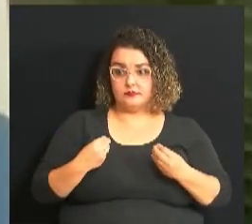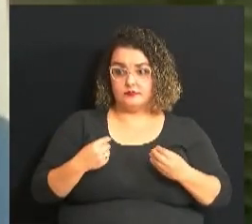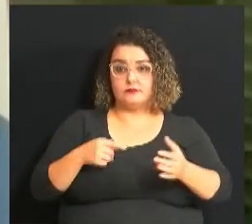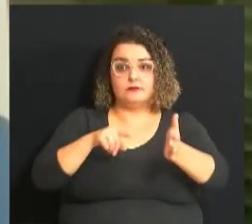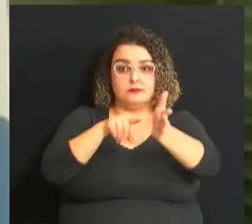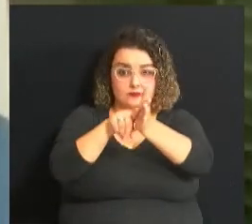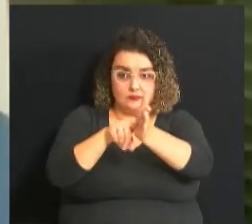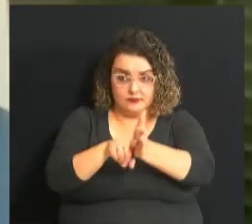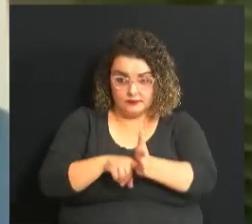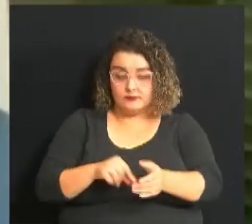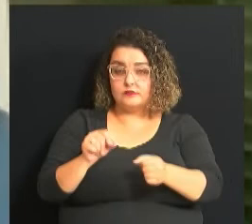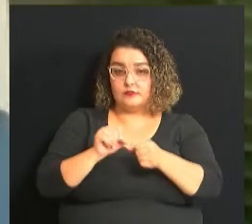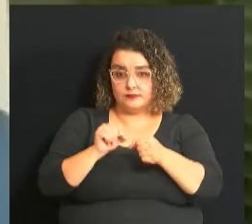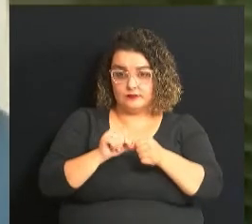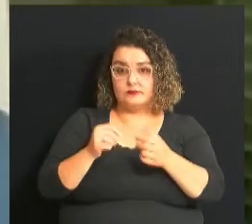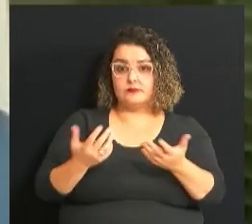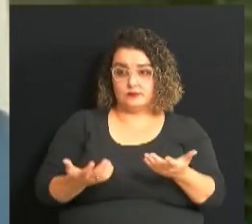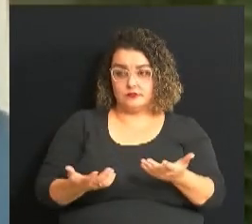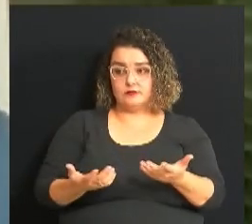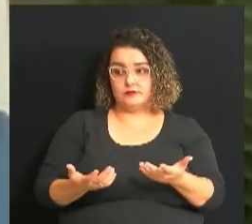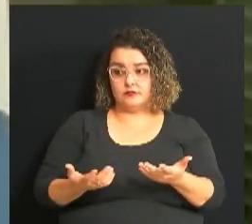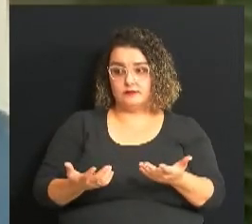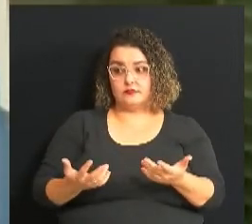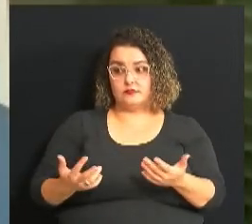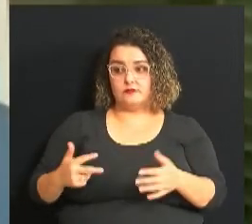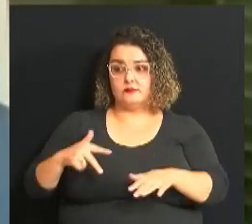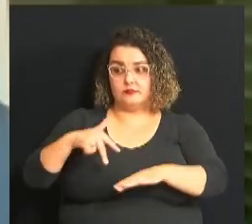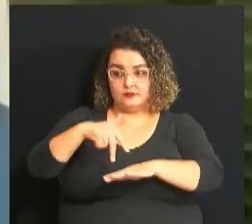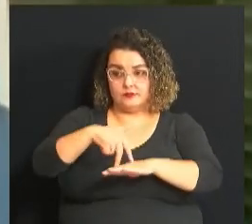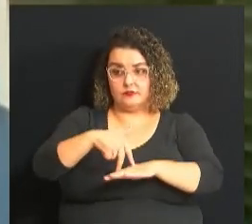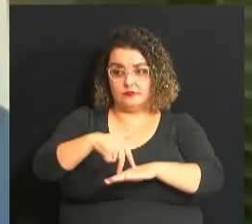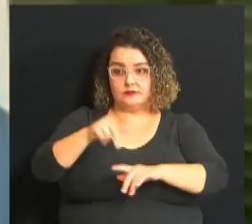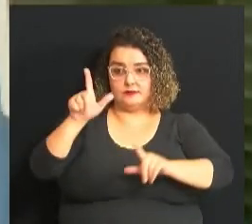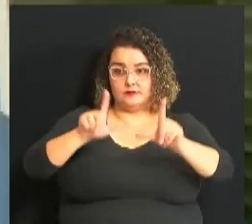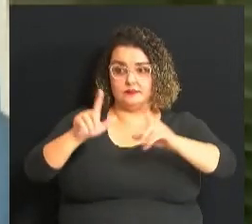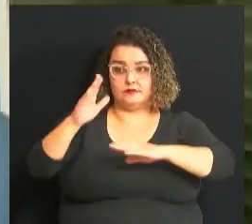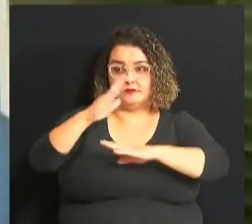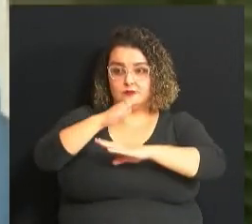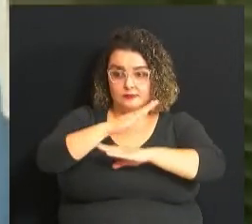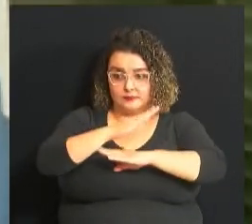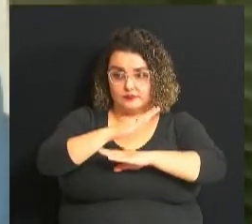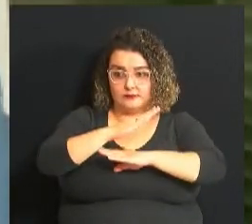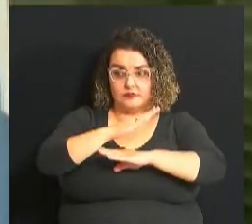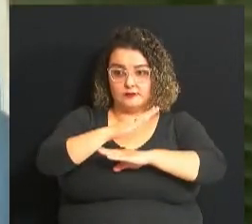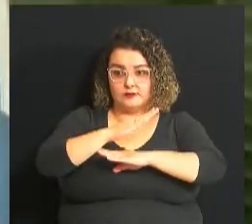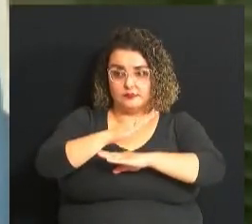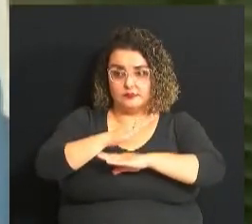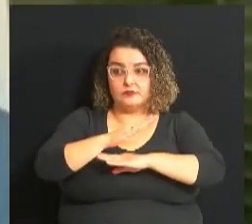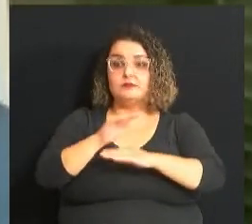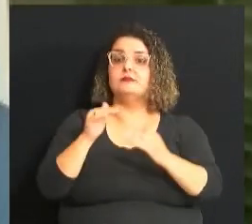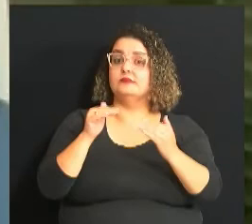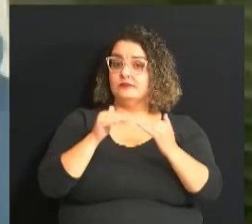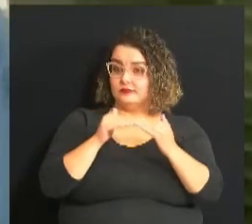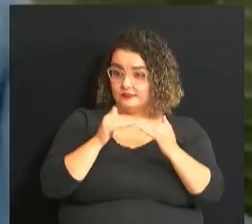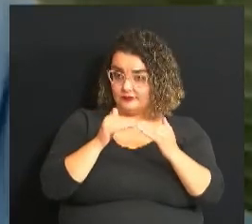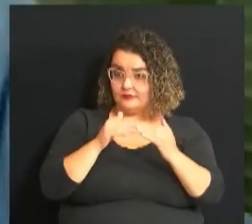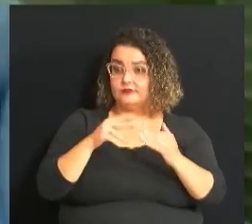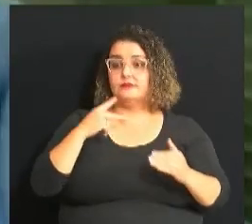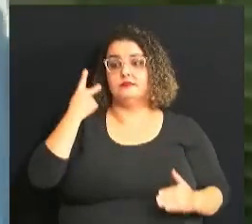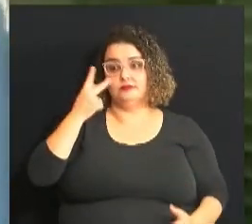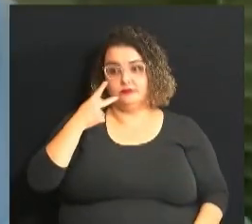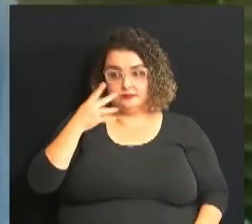foram feitas, e eu estou aqui na TV Câmara que tem a ver com os políticos da